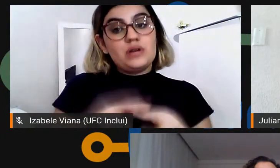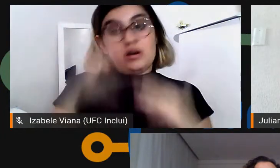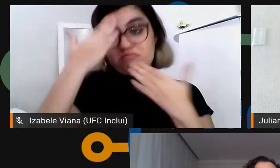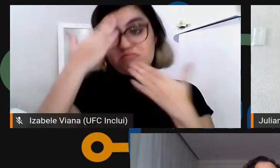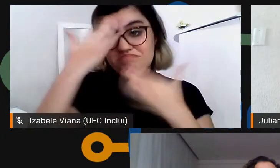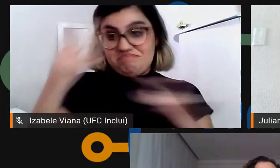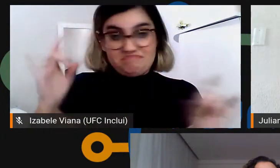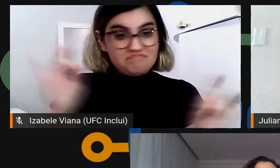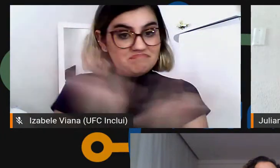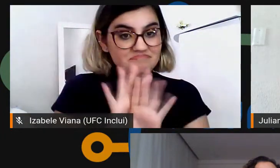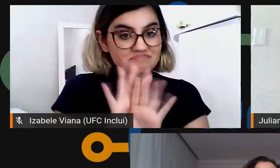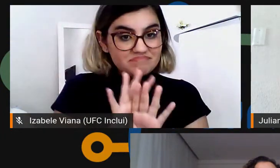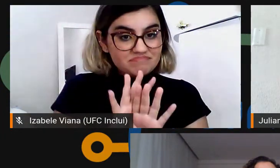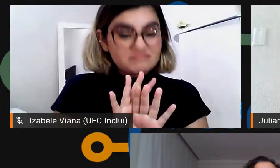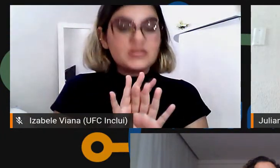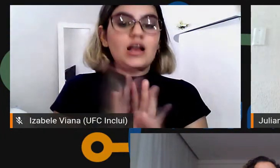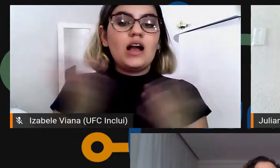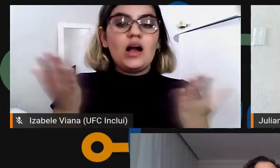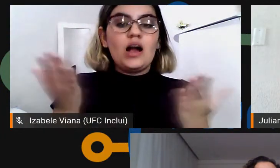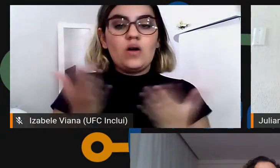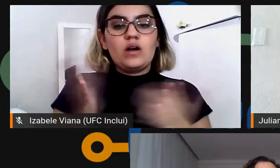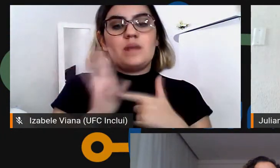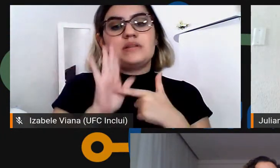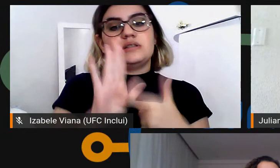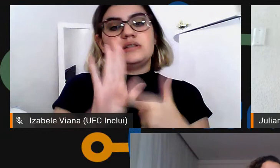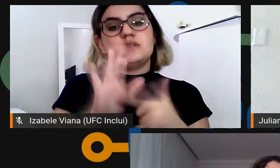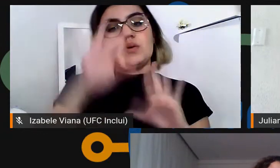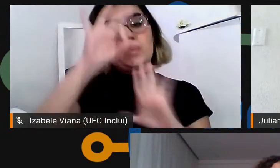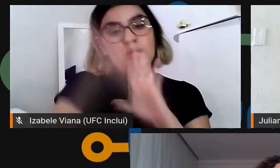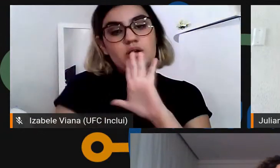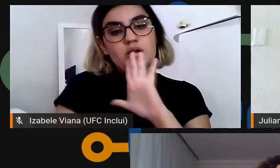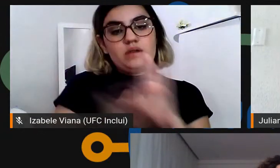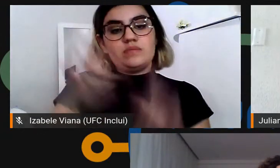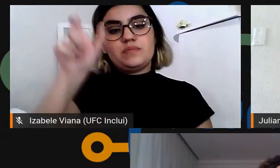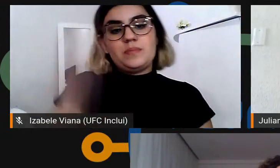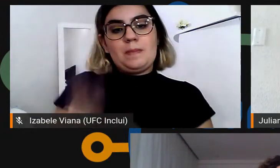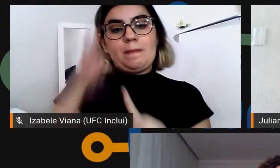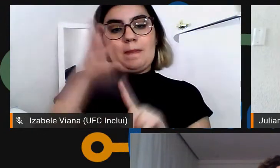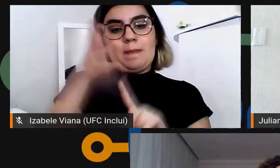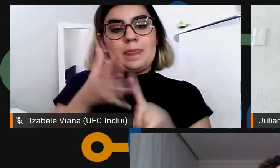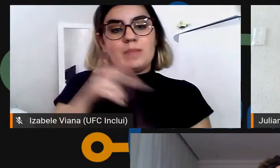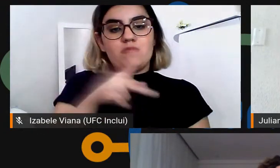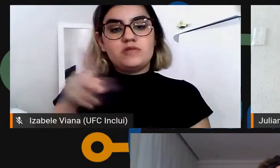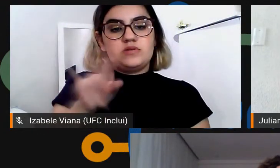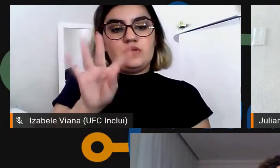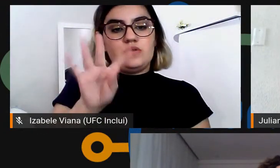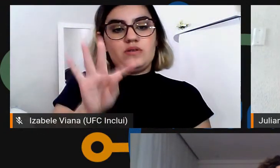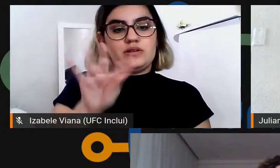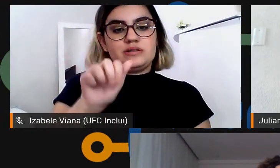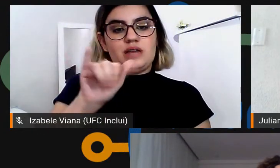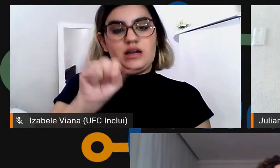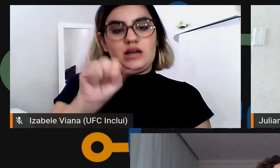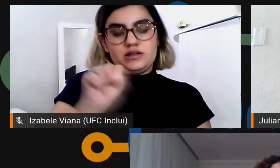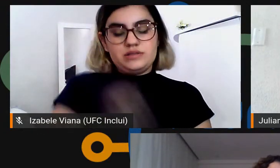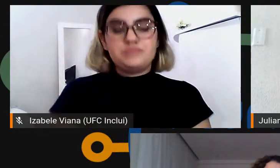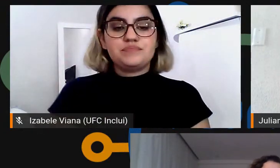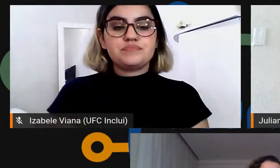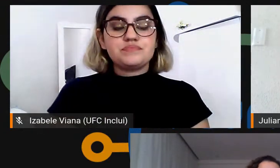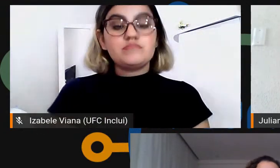agradecimentos, passo para a apresentação do currículo da palestrante, a professora Thais Galvão. Professora Thais Freire